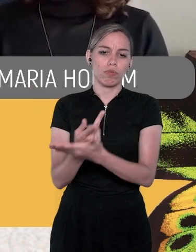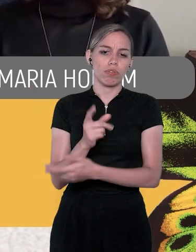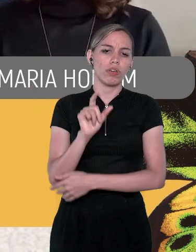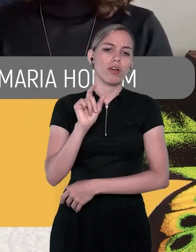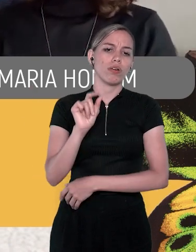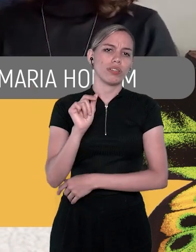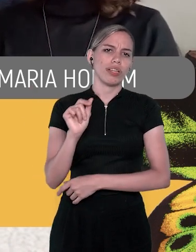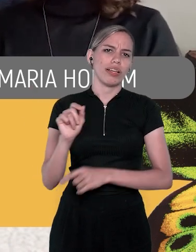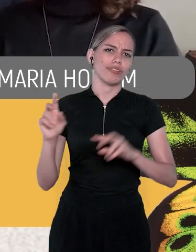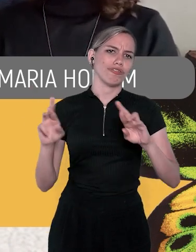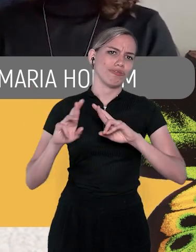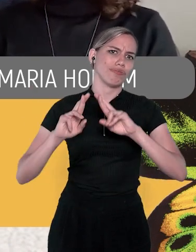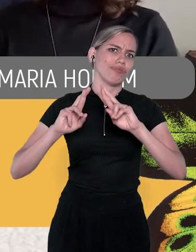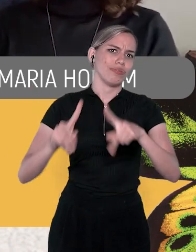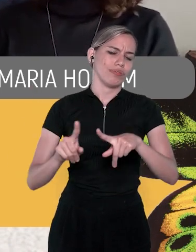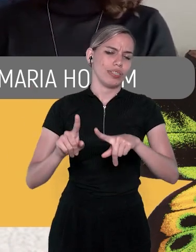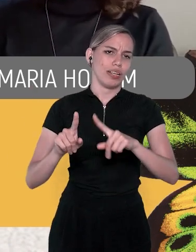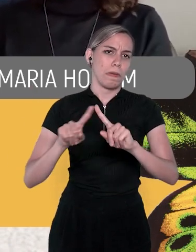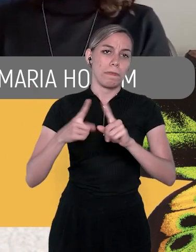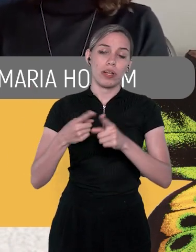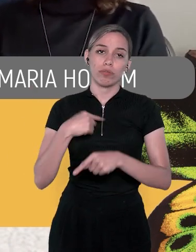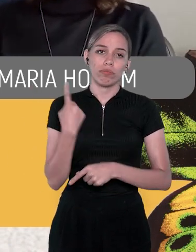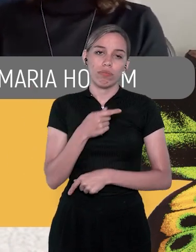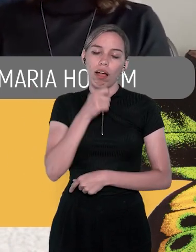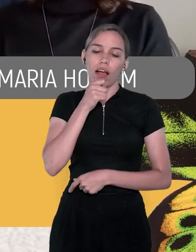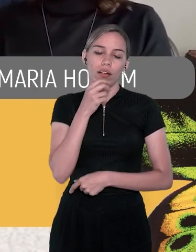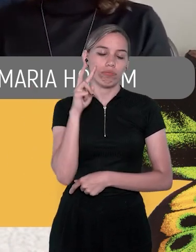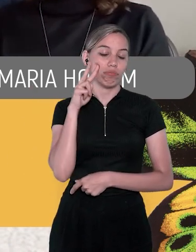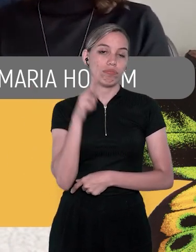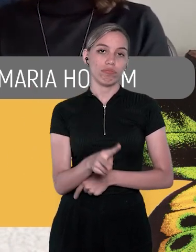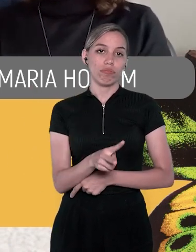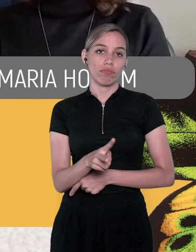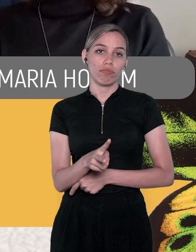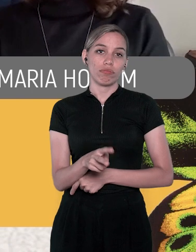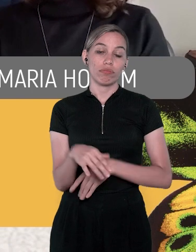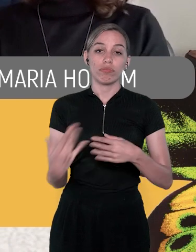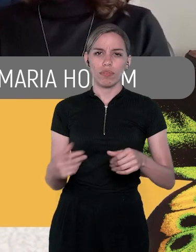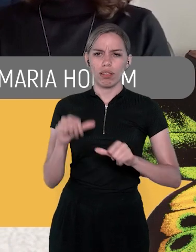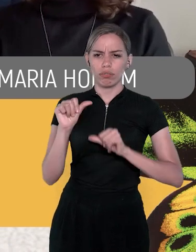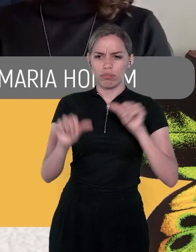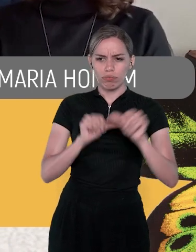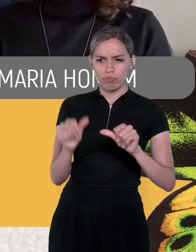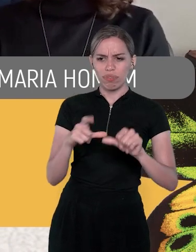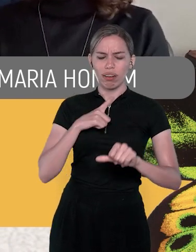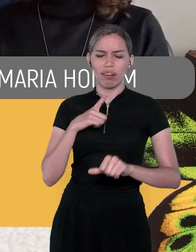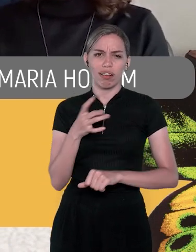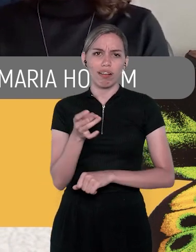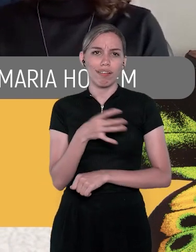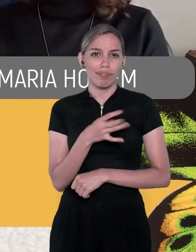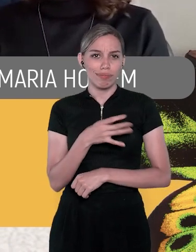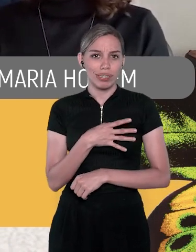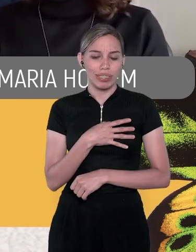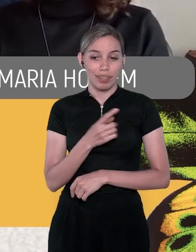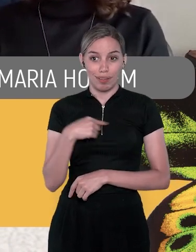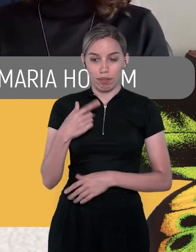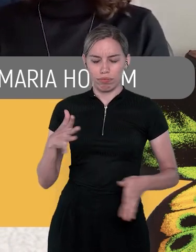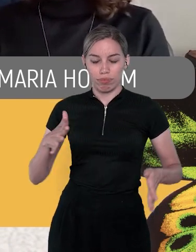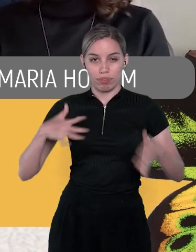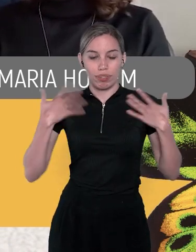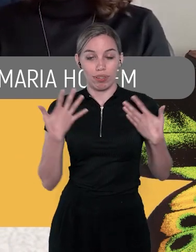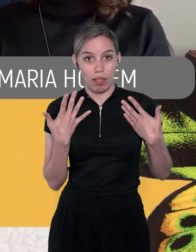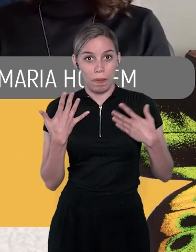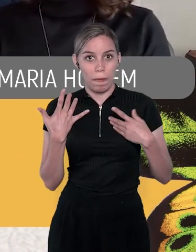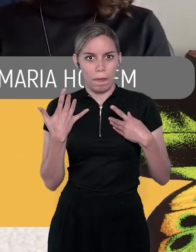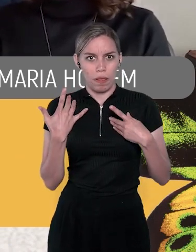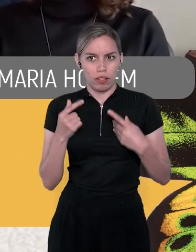coisa completamente diferente, mas que a gente ainda não vê. Então a mudança gera muito medo, ela nos assusta. Então